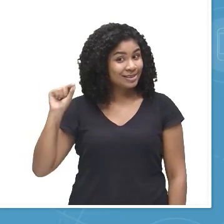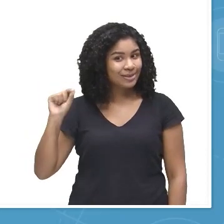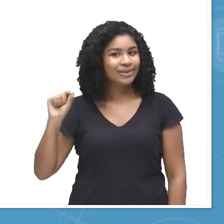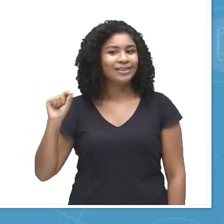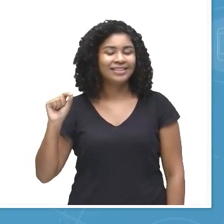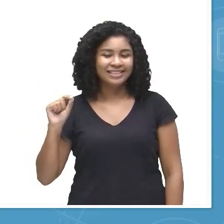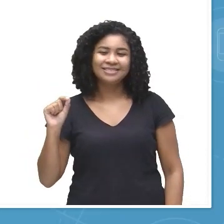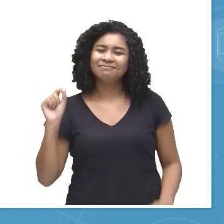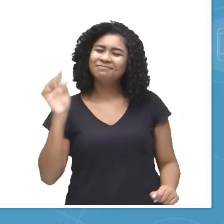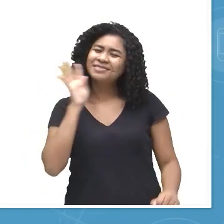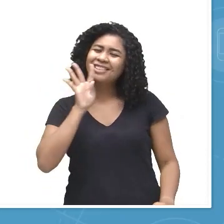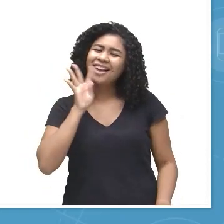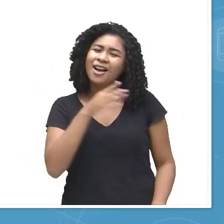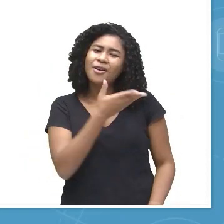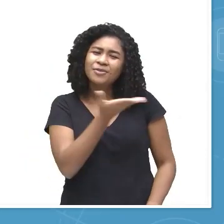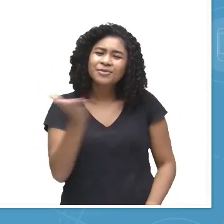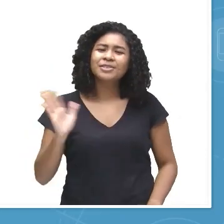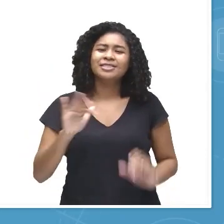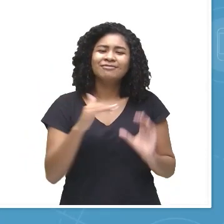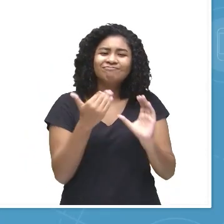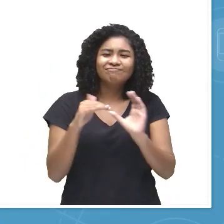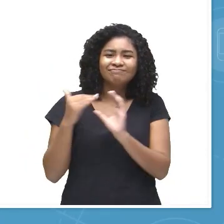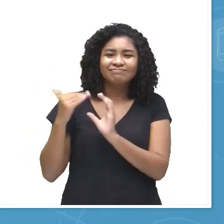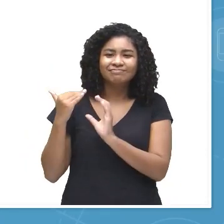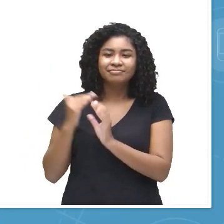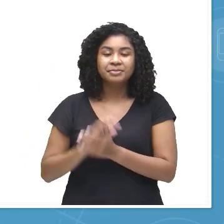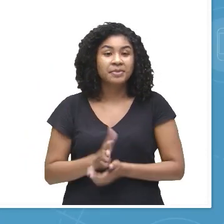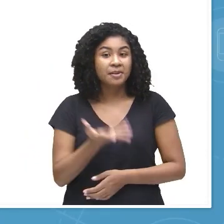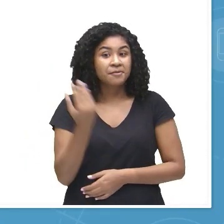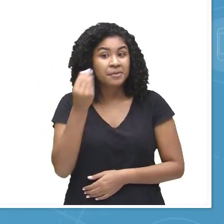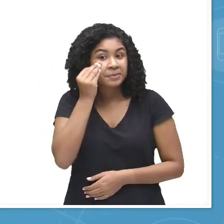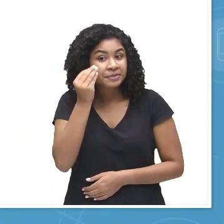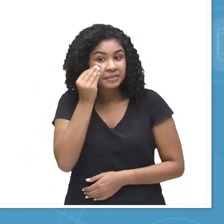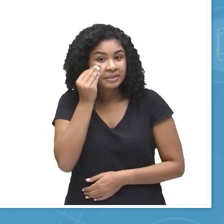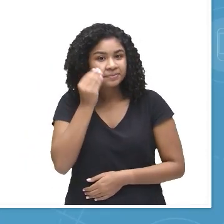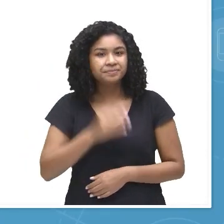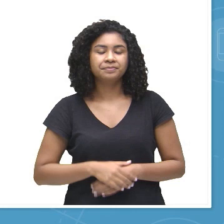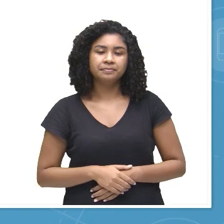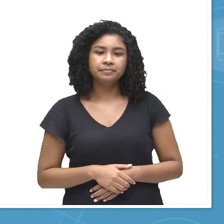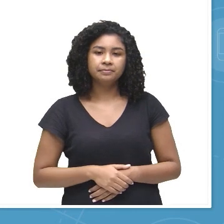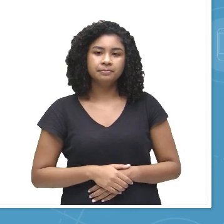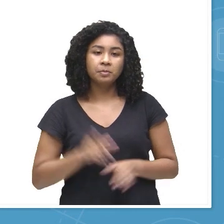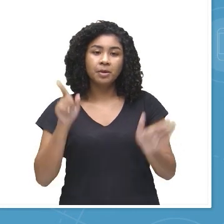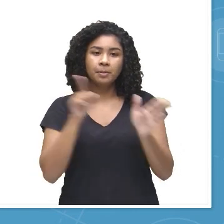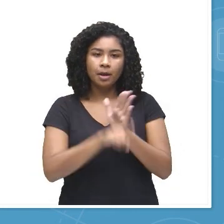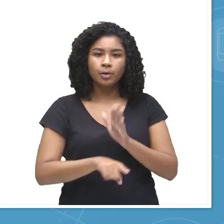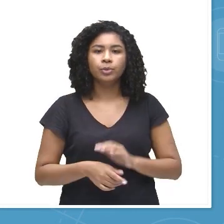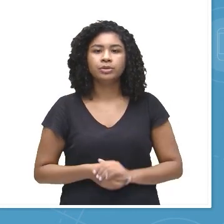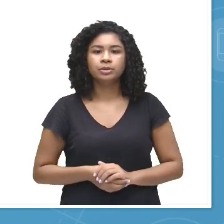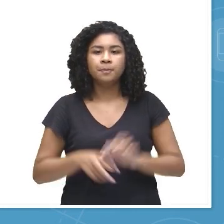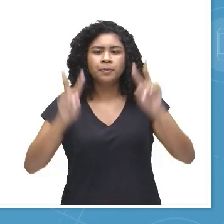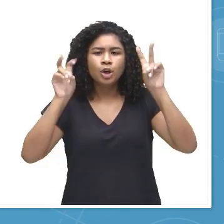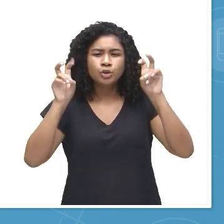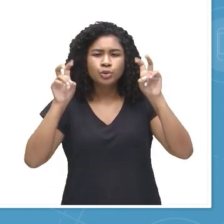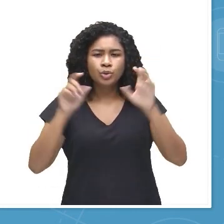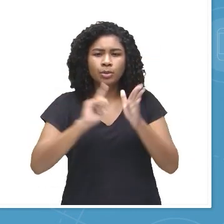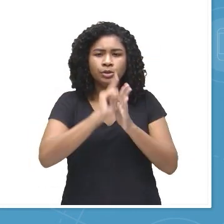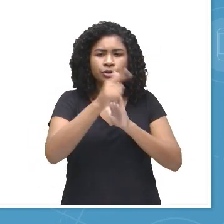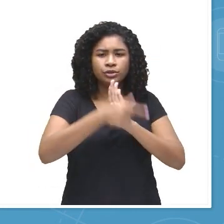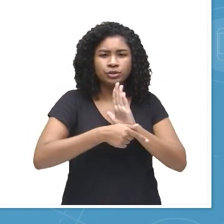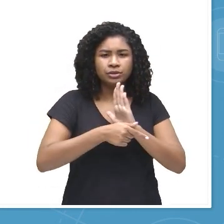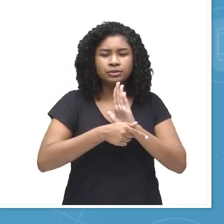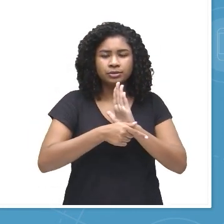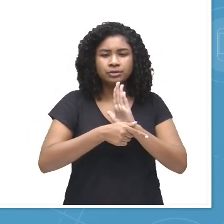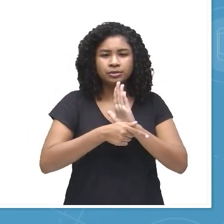gente. Então, vamos lá. A questão, de acordo com os estudos sobre o miniconto, né, marque a alternativa